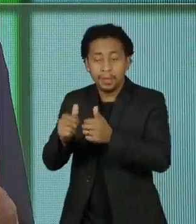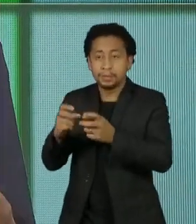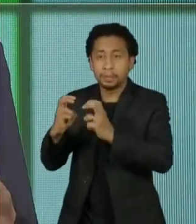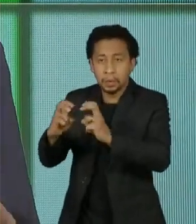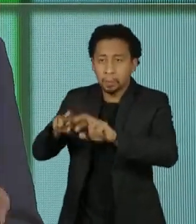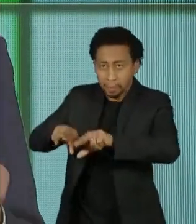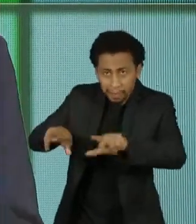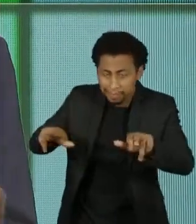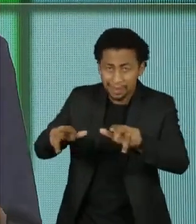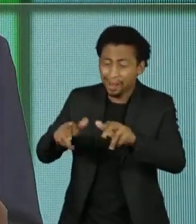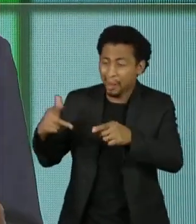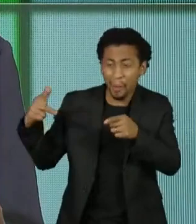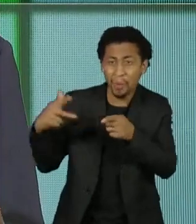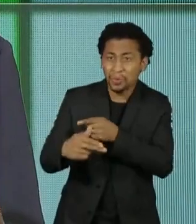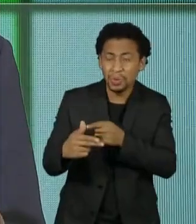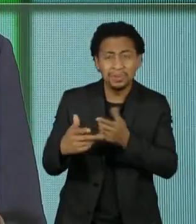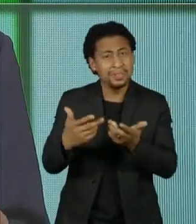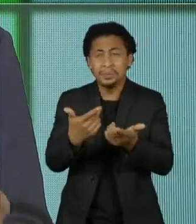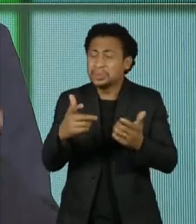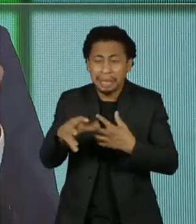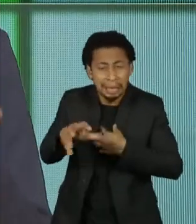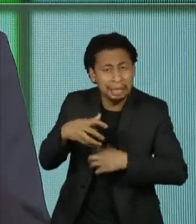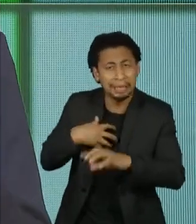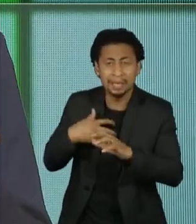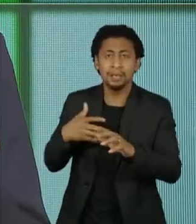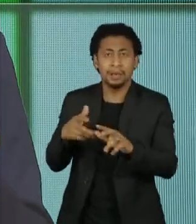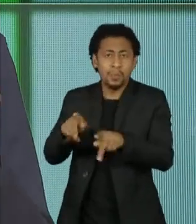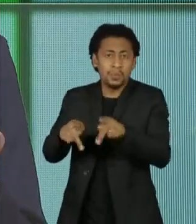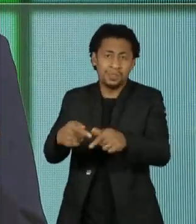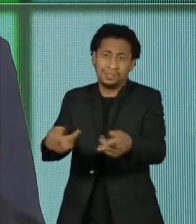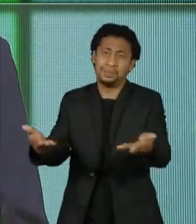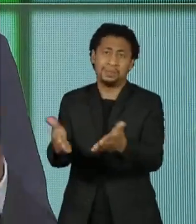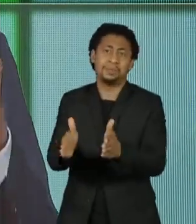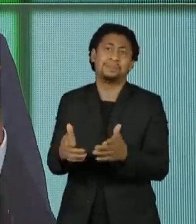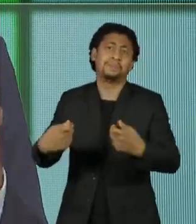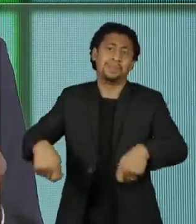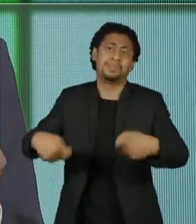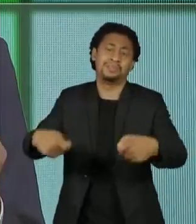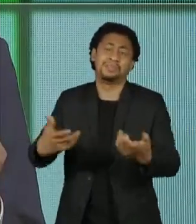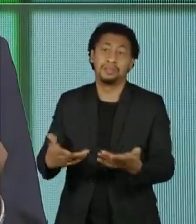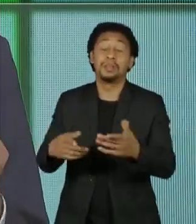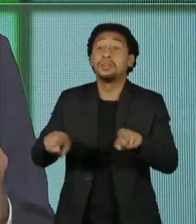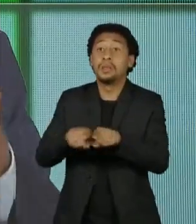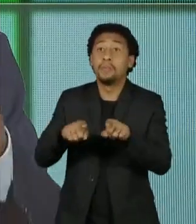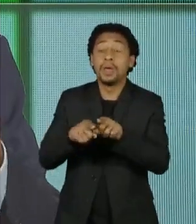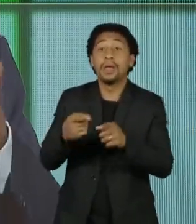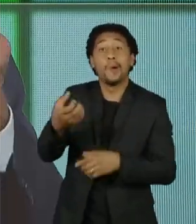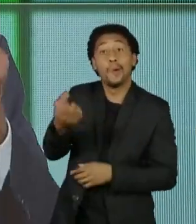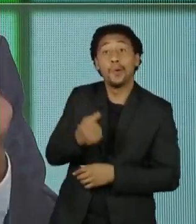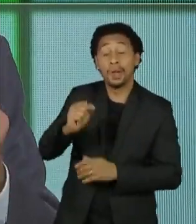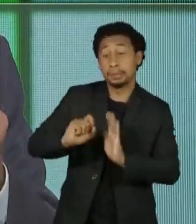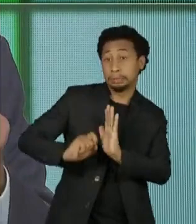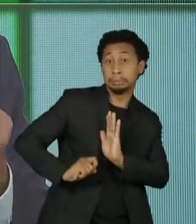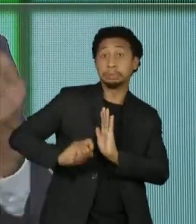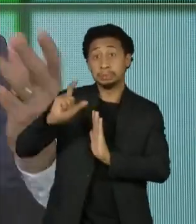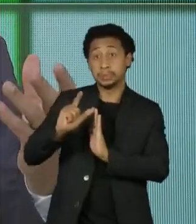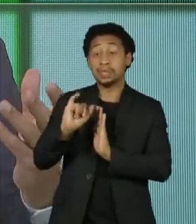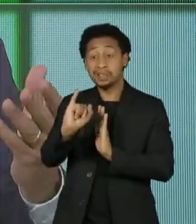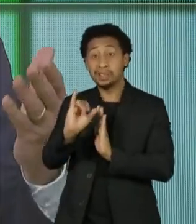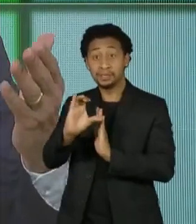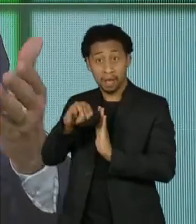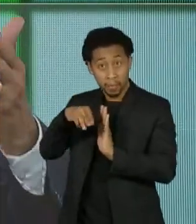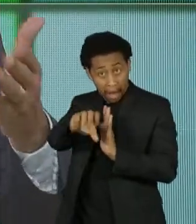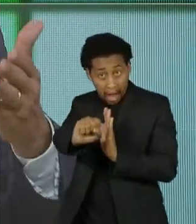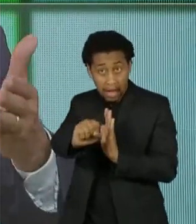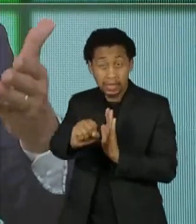nenhuma simpatia pelo povo que mais precisa. Vocês aumentaram o ICMS do leite. Vocês aumentaram o IPVA de